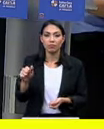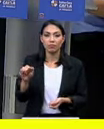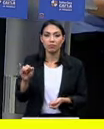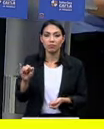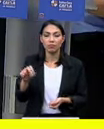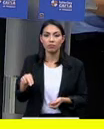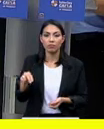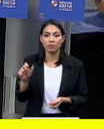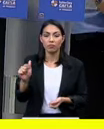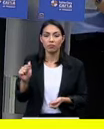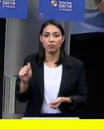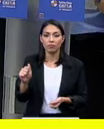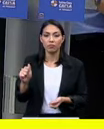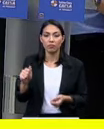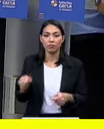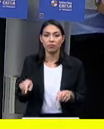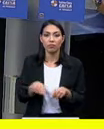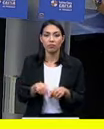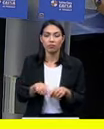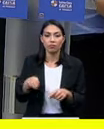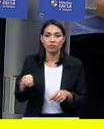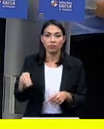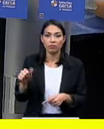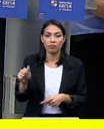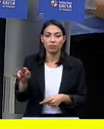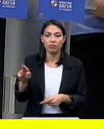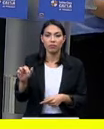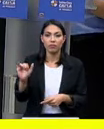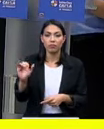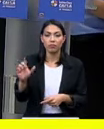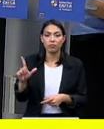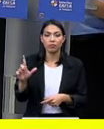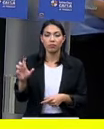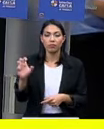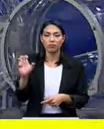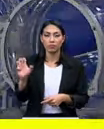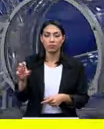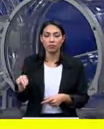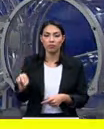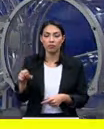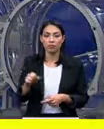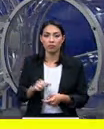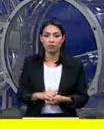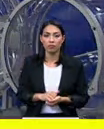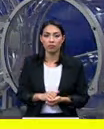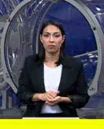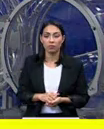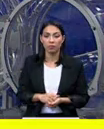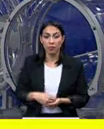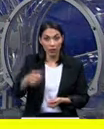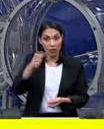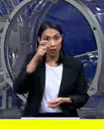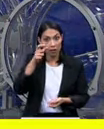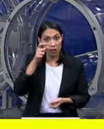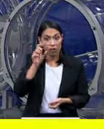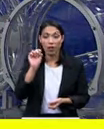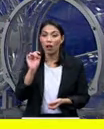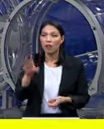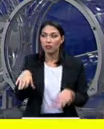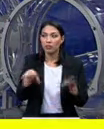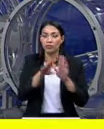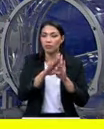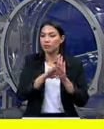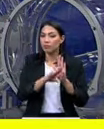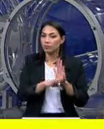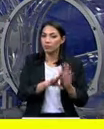Janaíne de Caetano e Marilene de Araújo, atentas a cada procedimento deste sorteio. Muito bem, a nossa